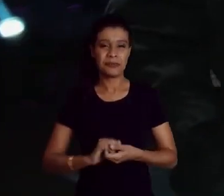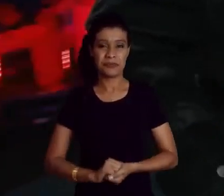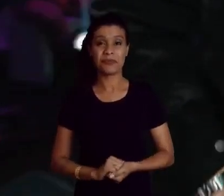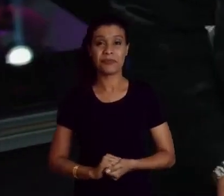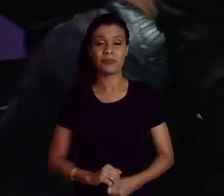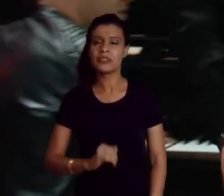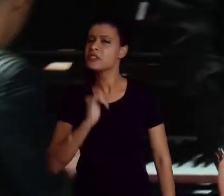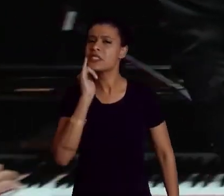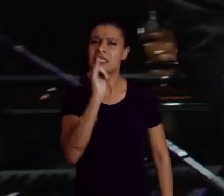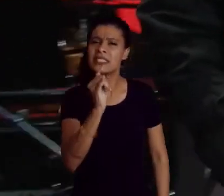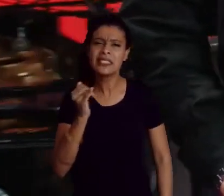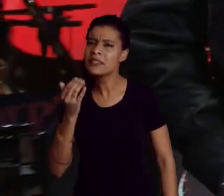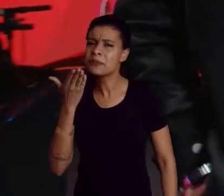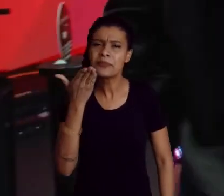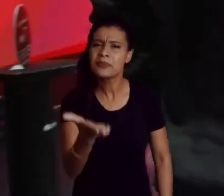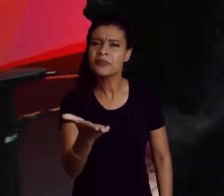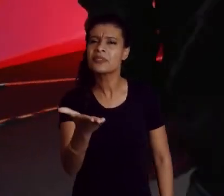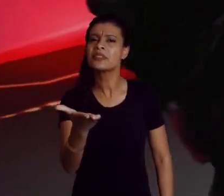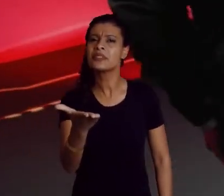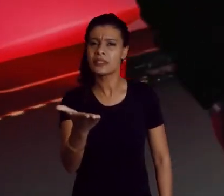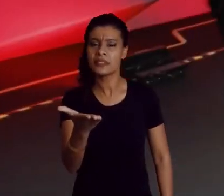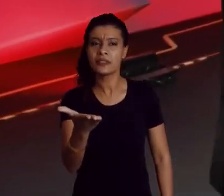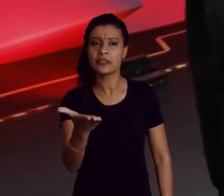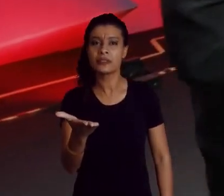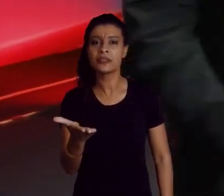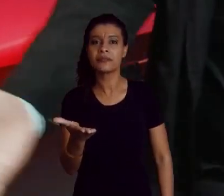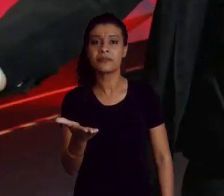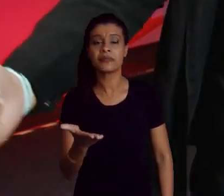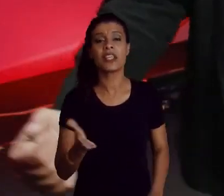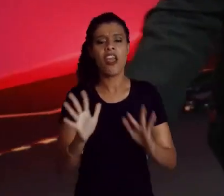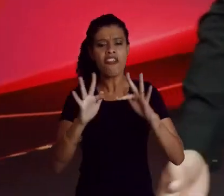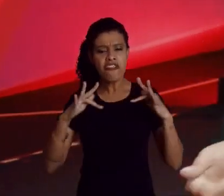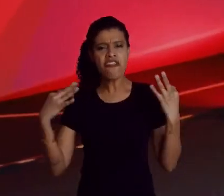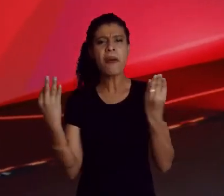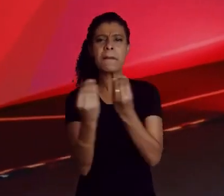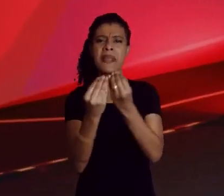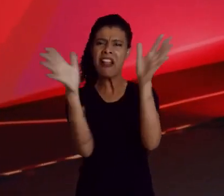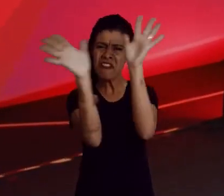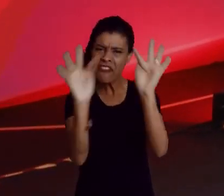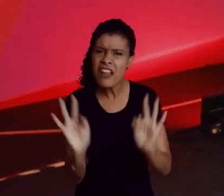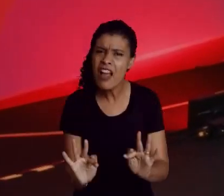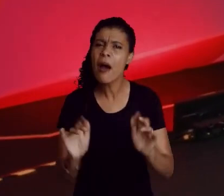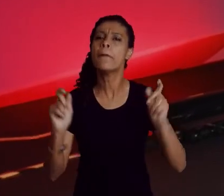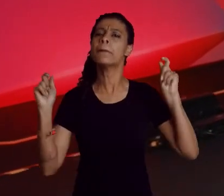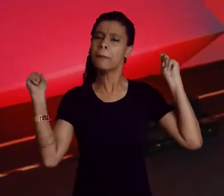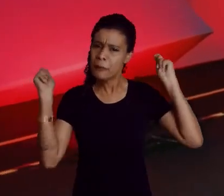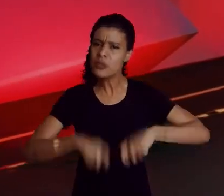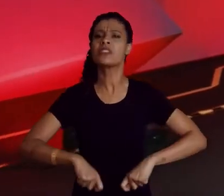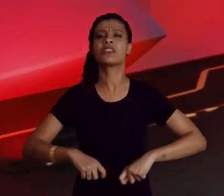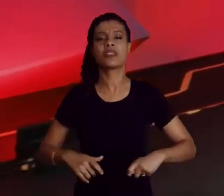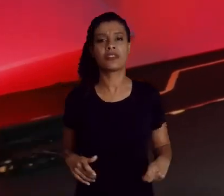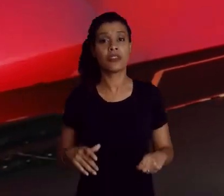Eu vou terminar dizendo para você: ouse, é possível ter uma família feliz. Escute, não existe